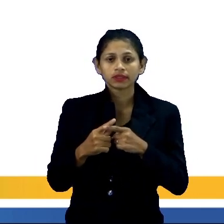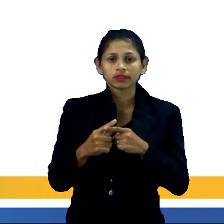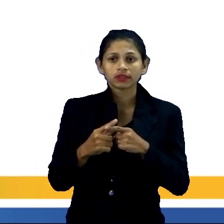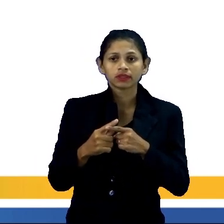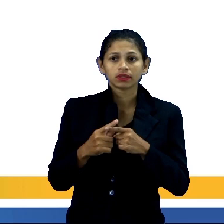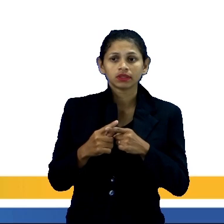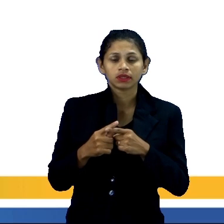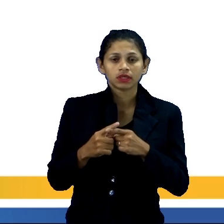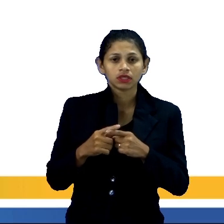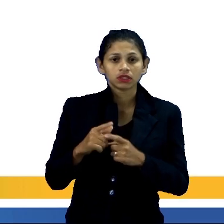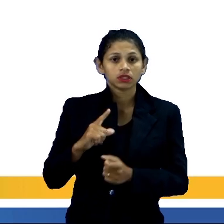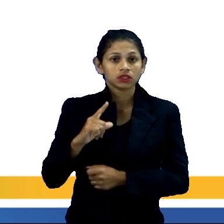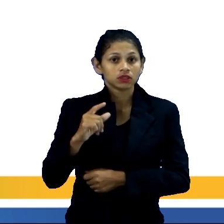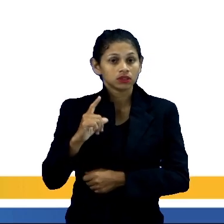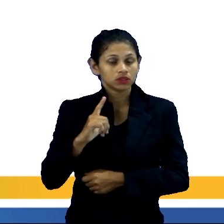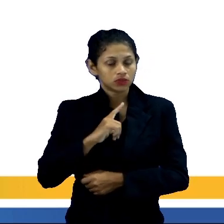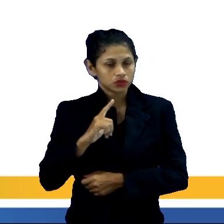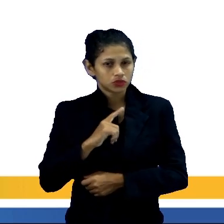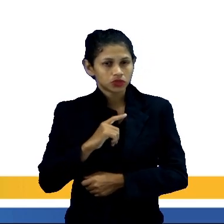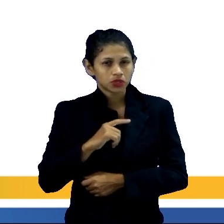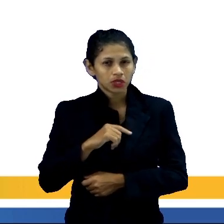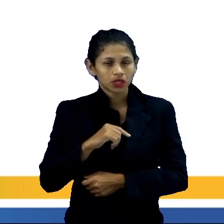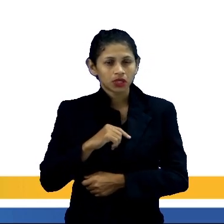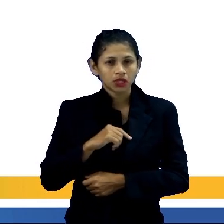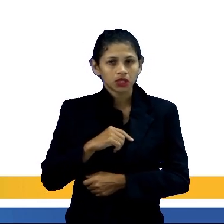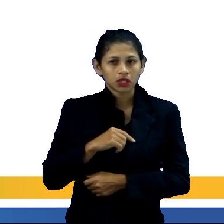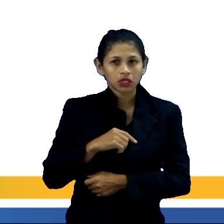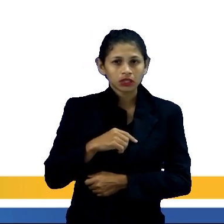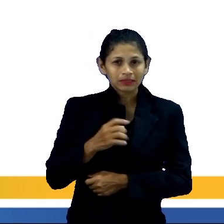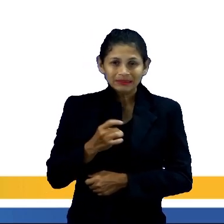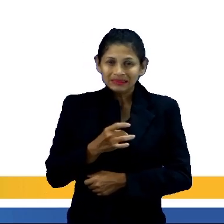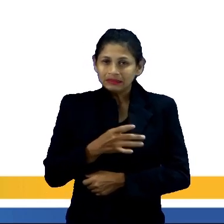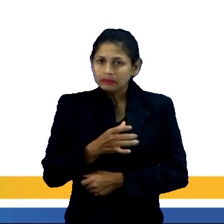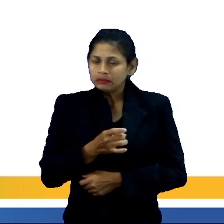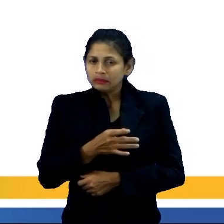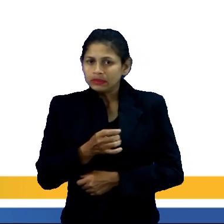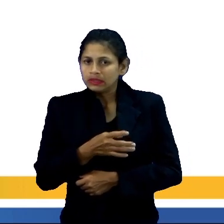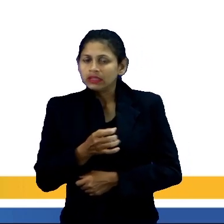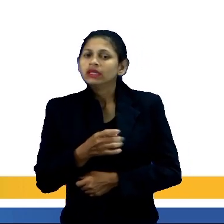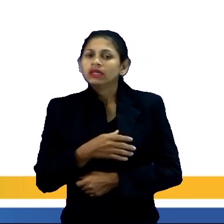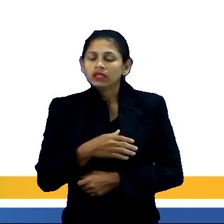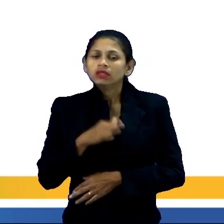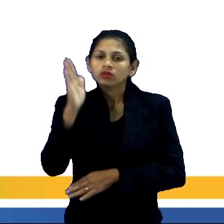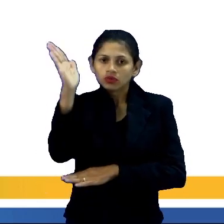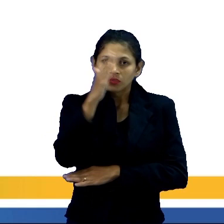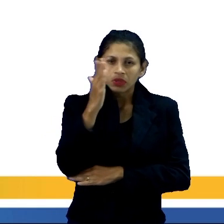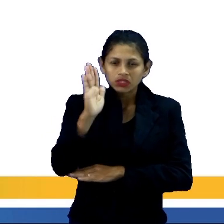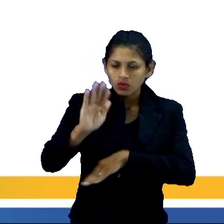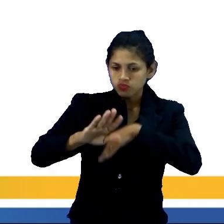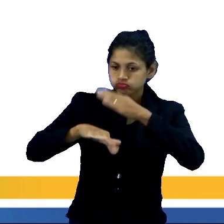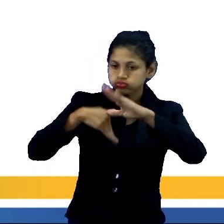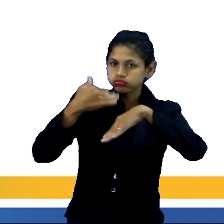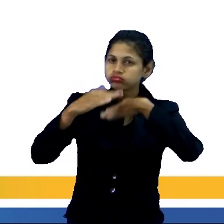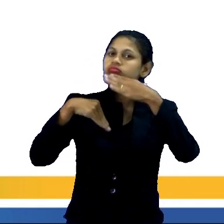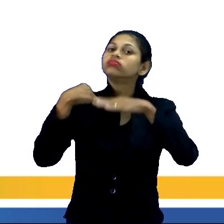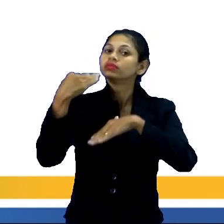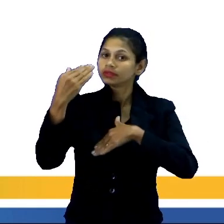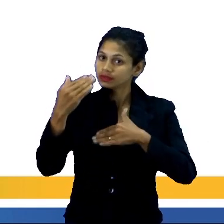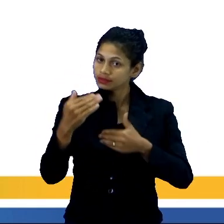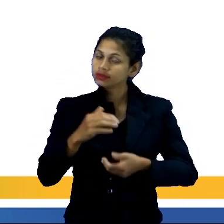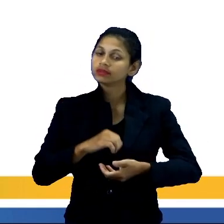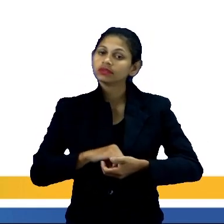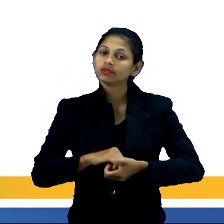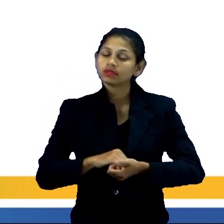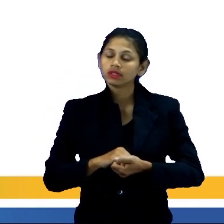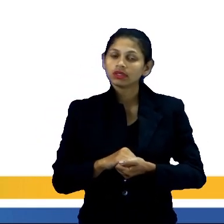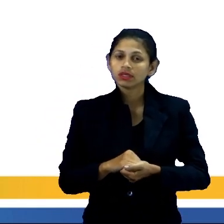tornar independente. Ou seja, aqui tinha um protecionismo aí, que as colônias, a colônia, na verdade,